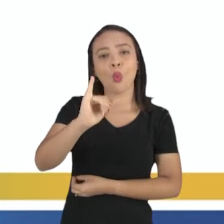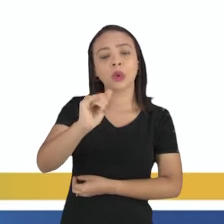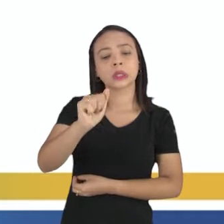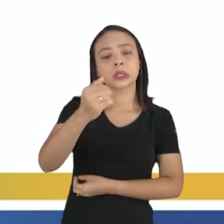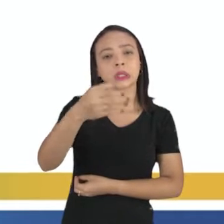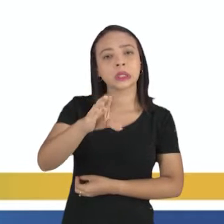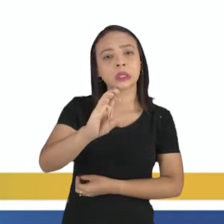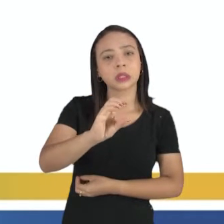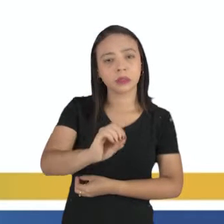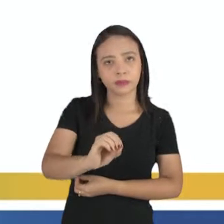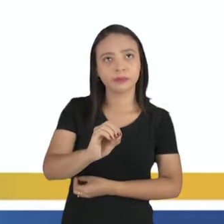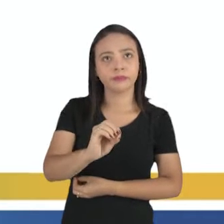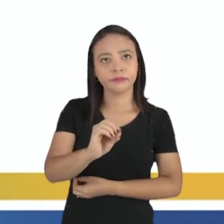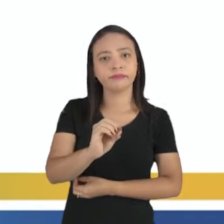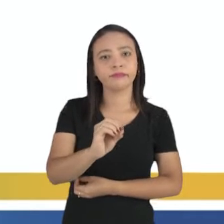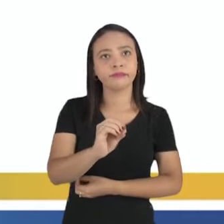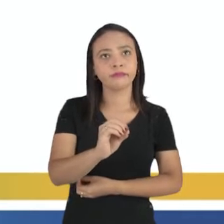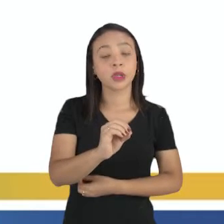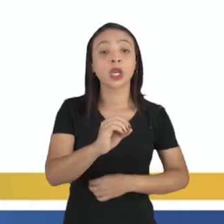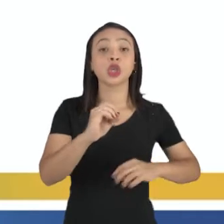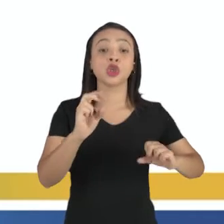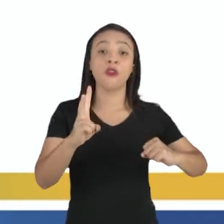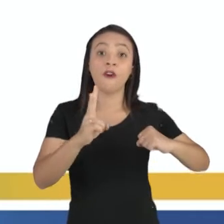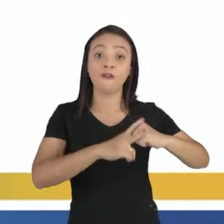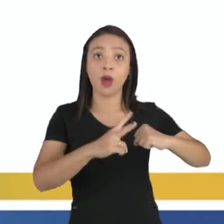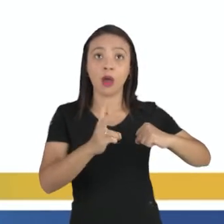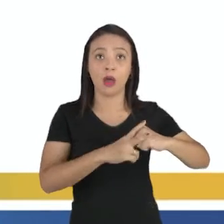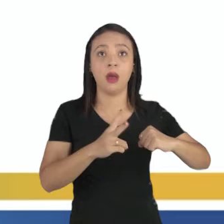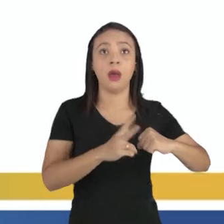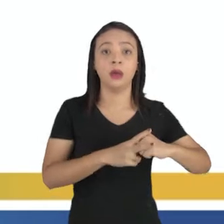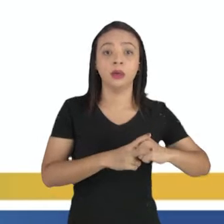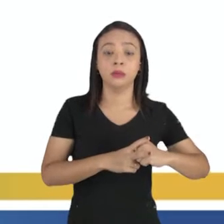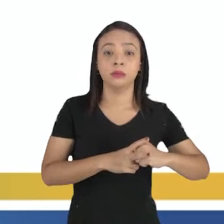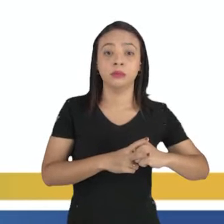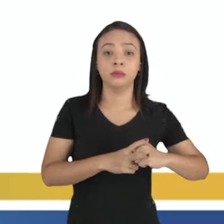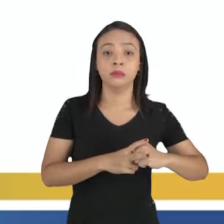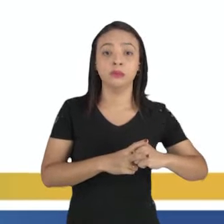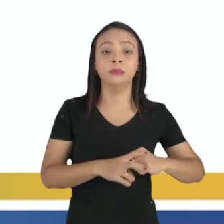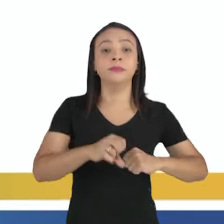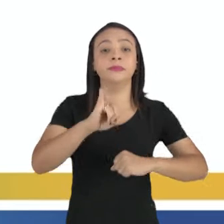associação. Associação de verbos no modo